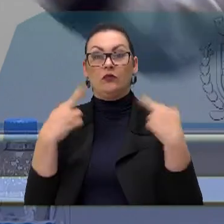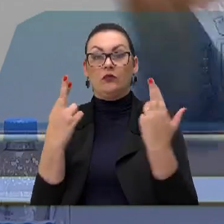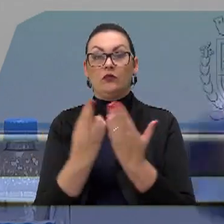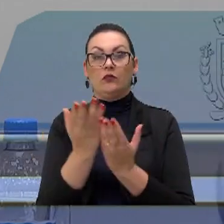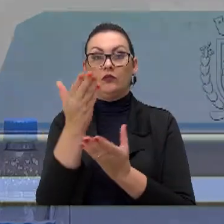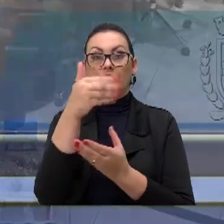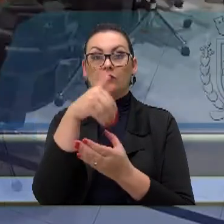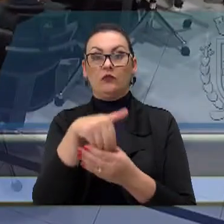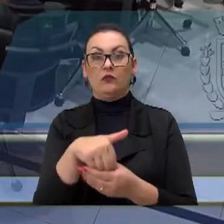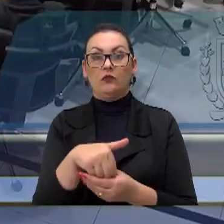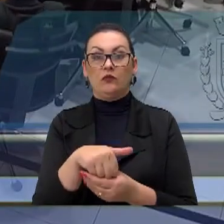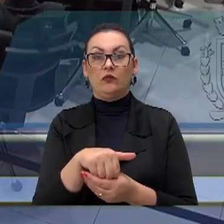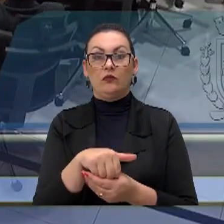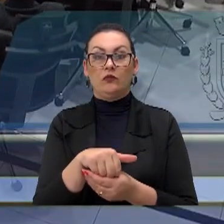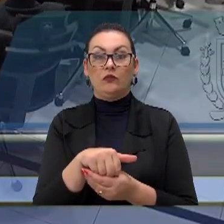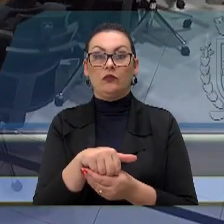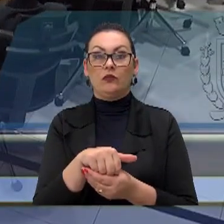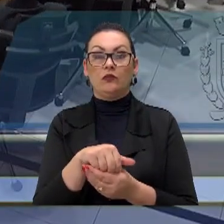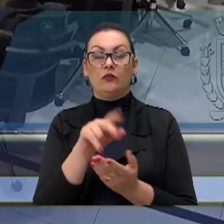em votação.